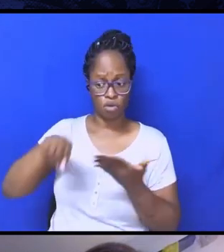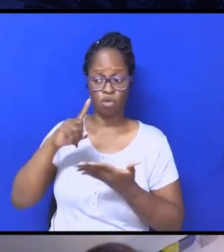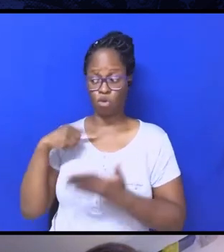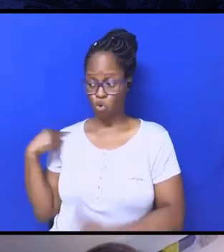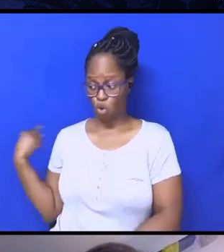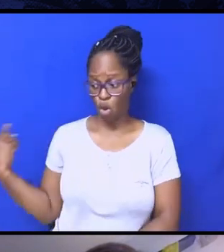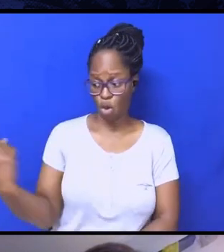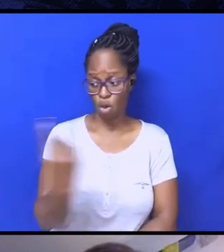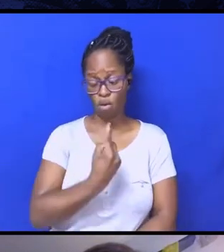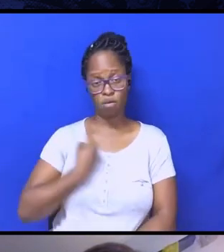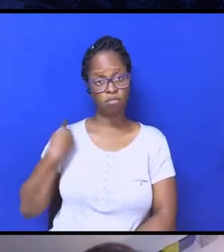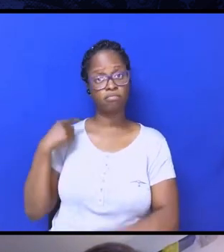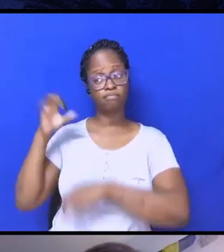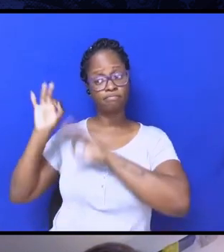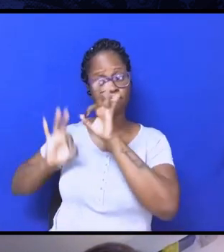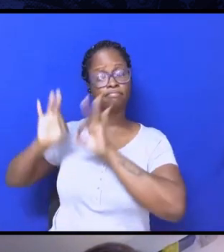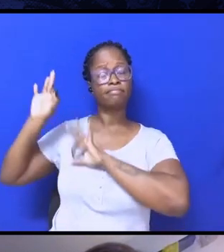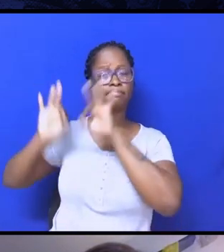um